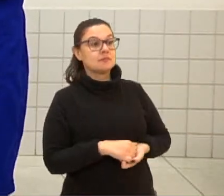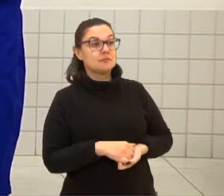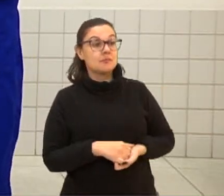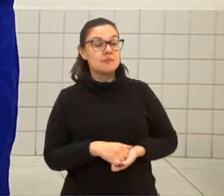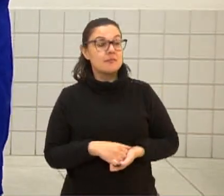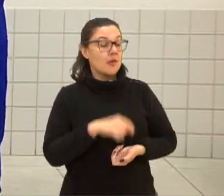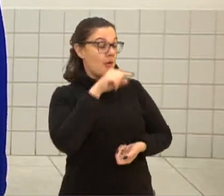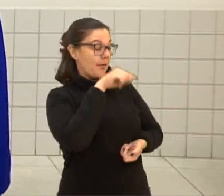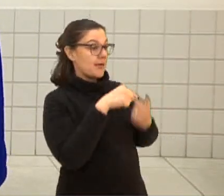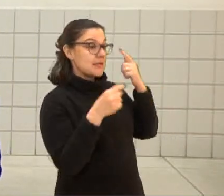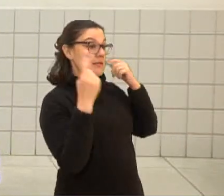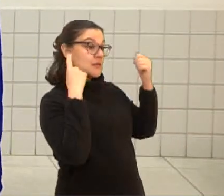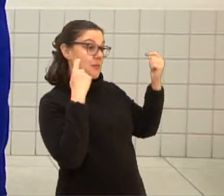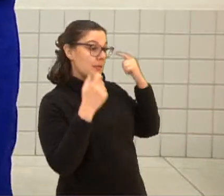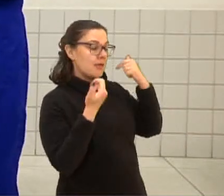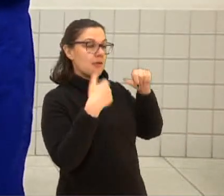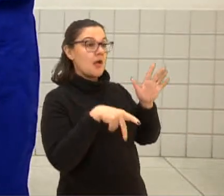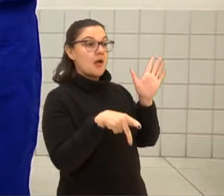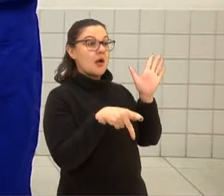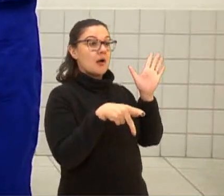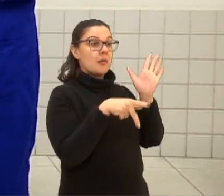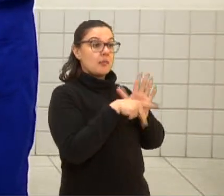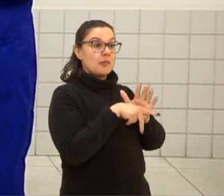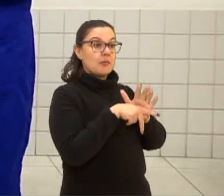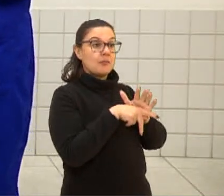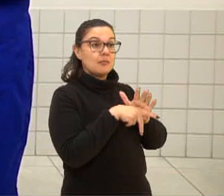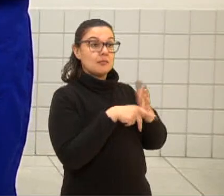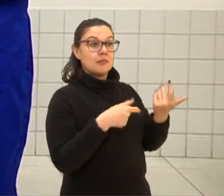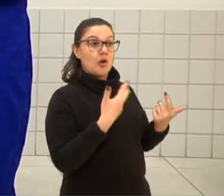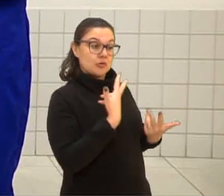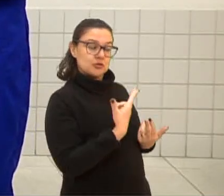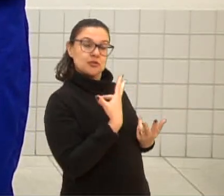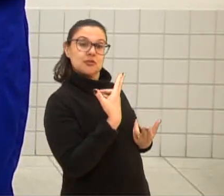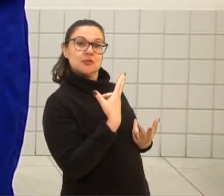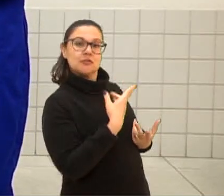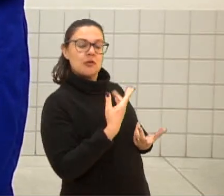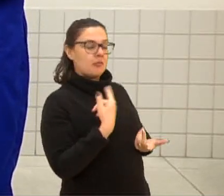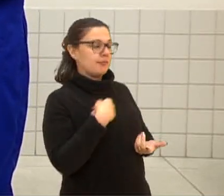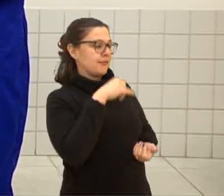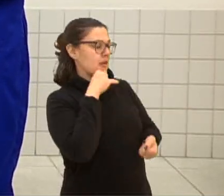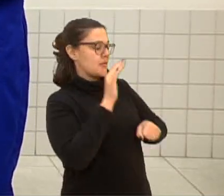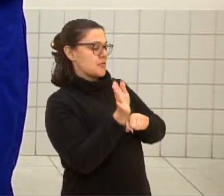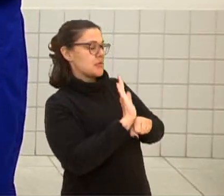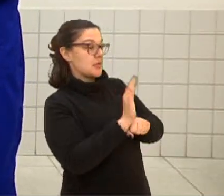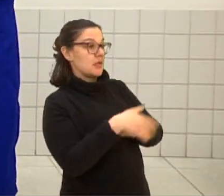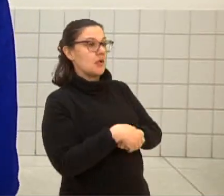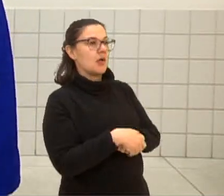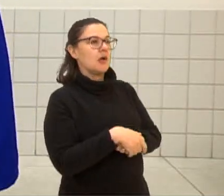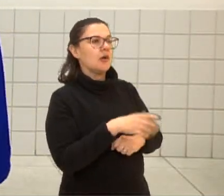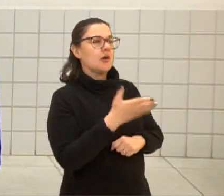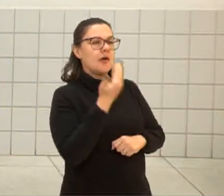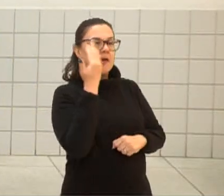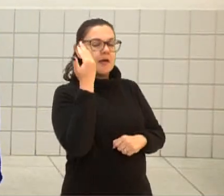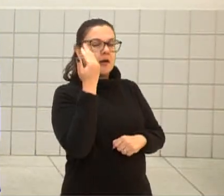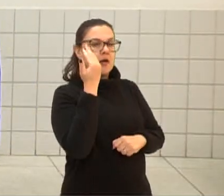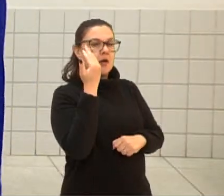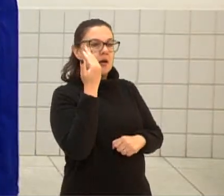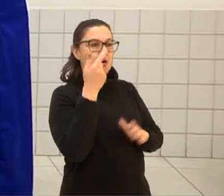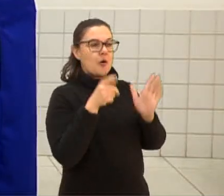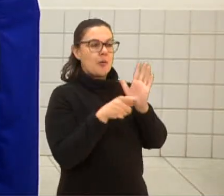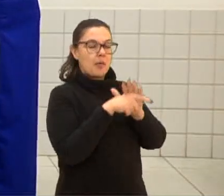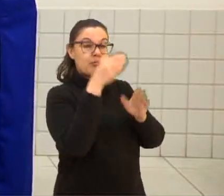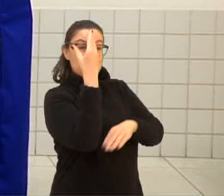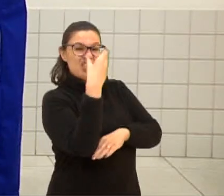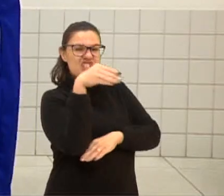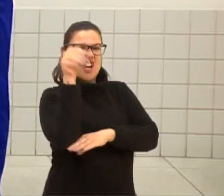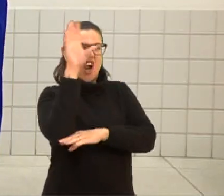Então, esses barulhos aqui, eles são os responsáveis por fazer efeitos sonoros. Por exemplo, no cinema, nós temos aquele filme da década de 90, O Parque de